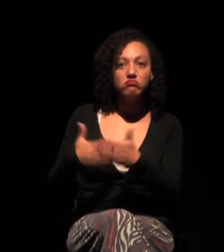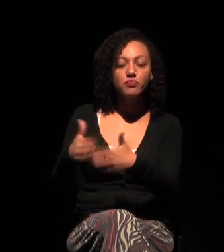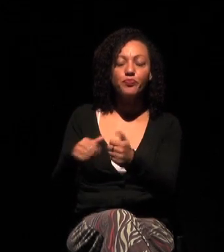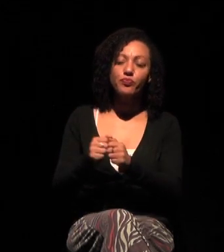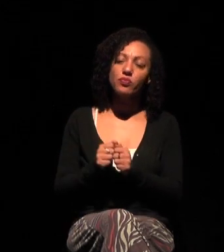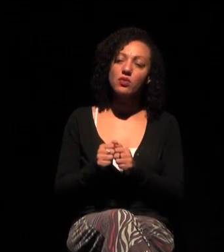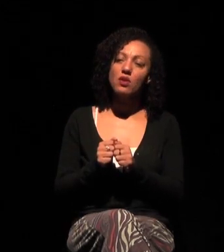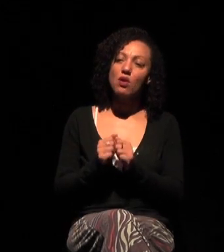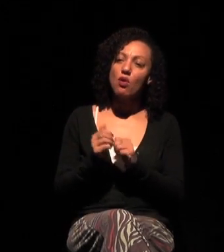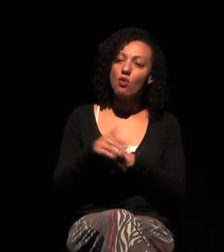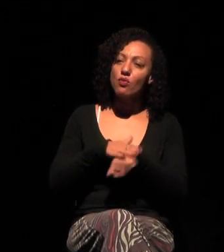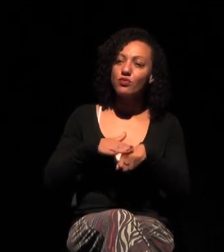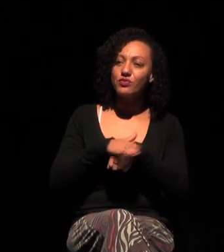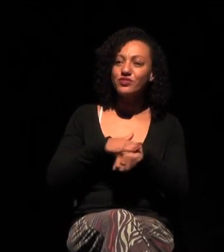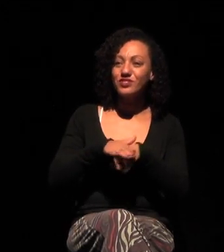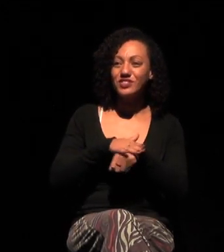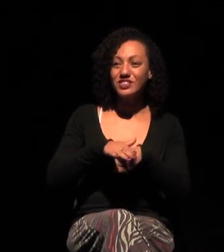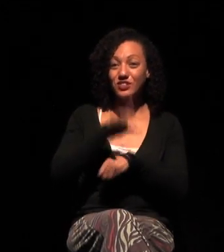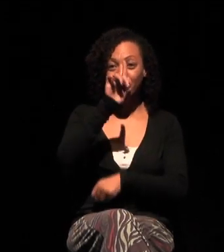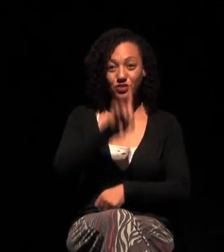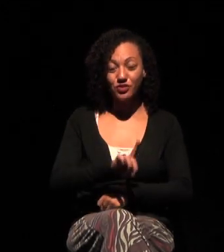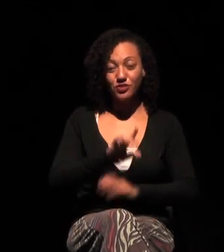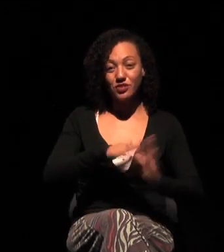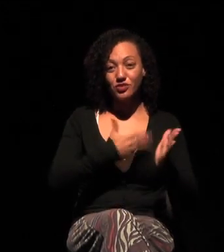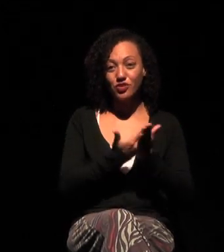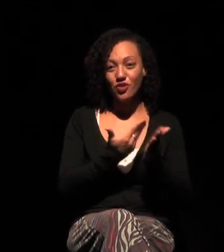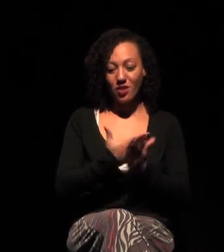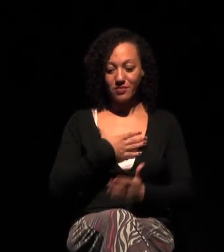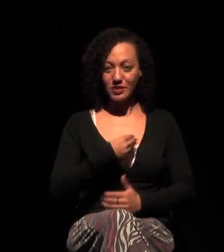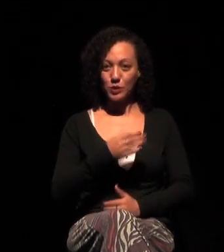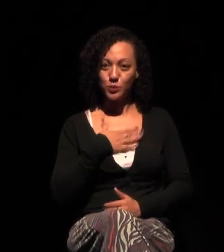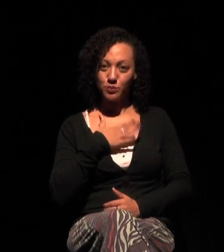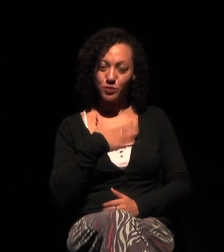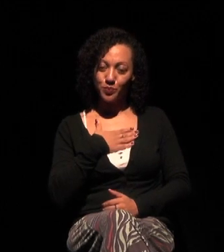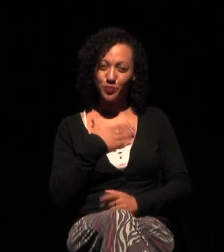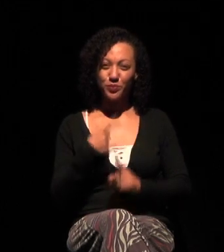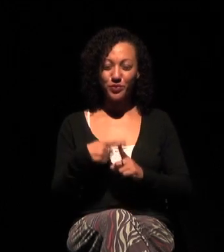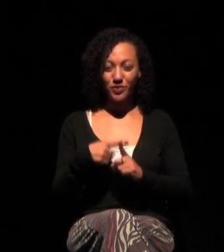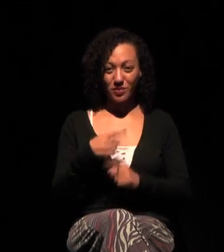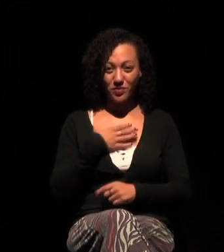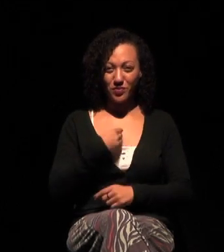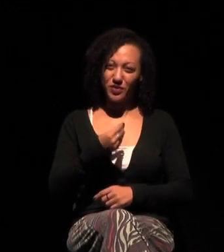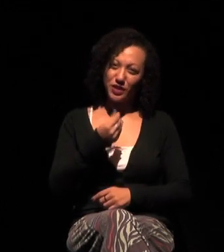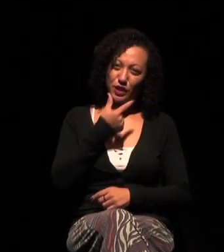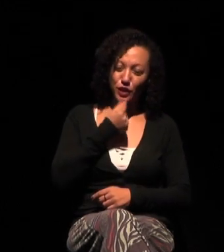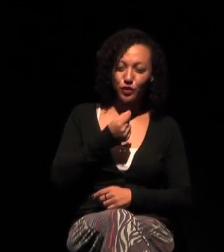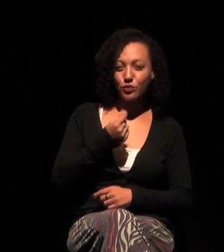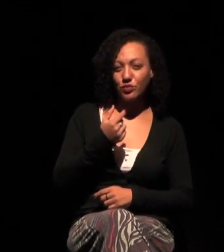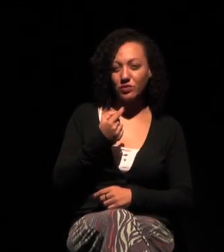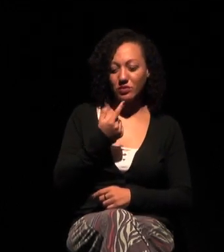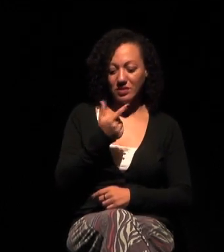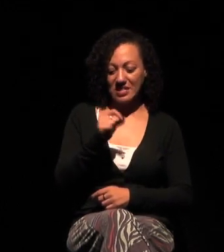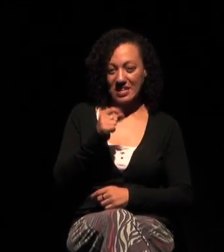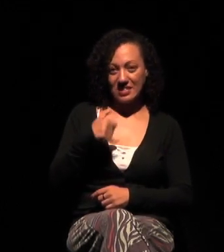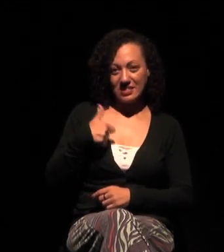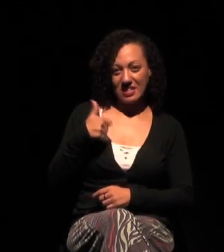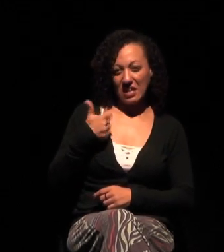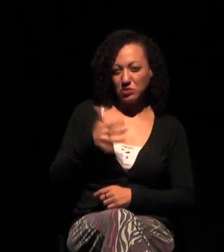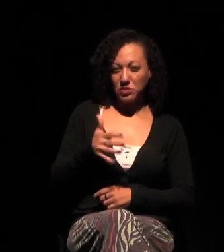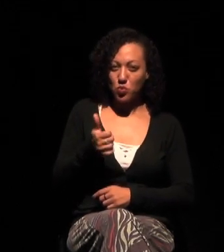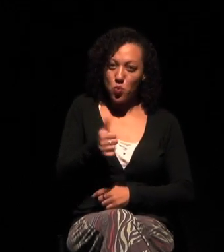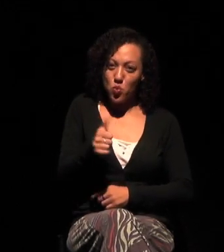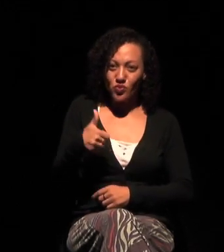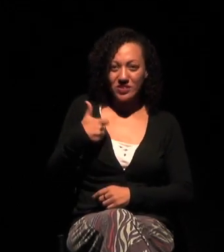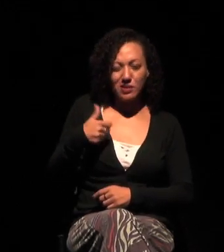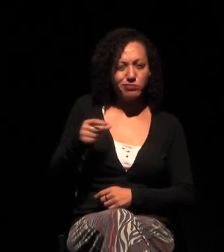eu conversei com a diretora da escola no filho naquela época meu filho pra tinha 10 11 anos né faz tempo